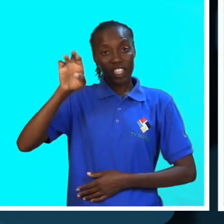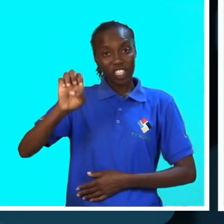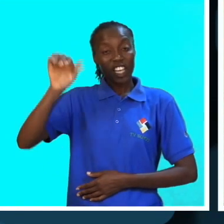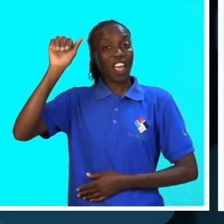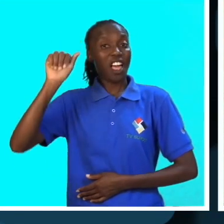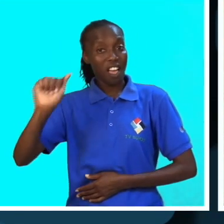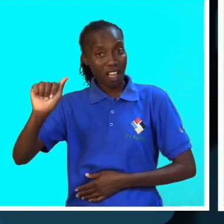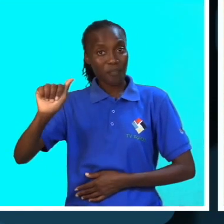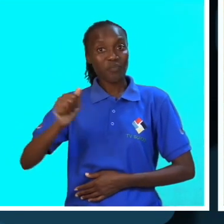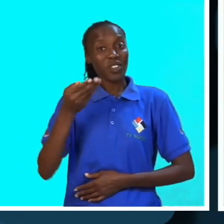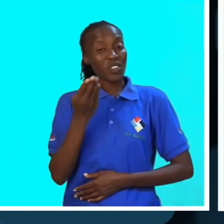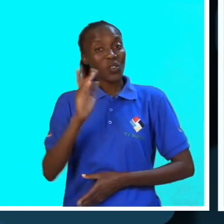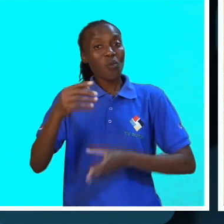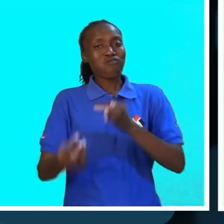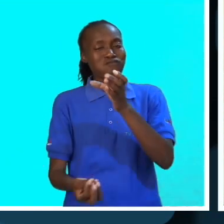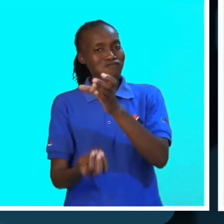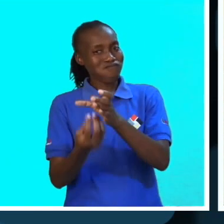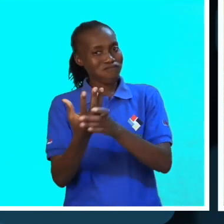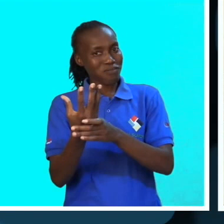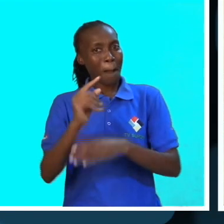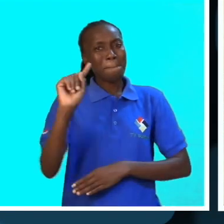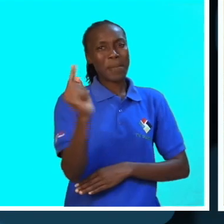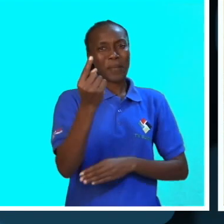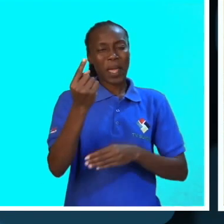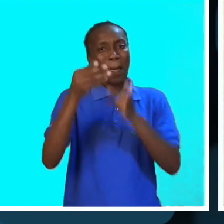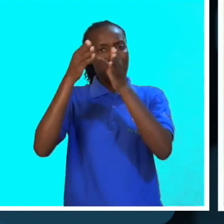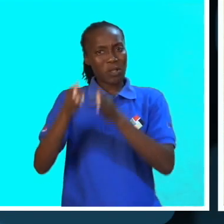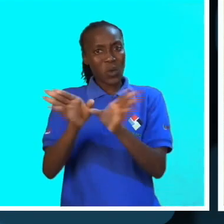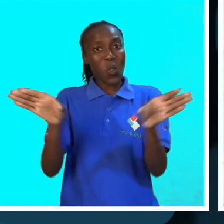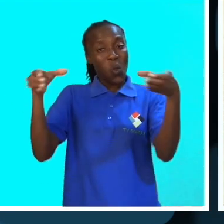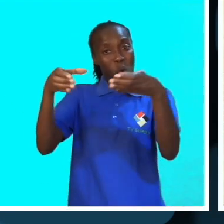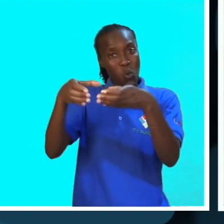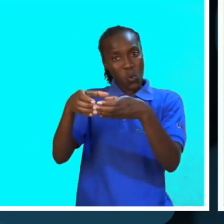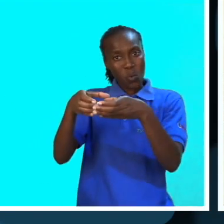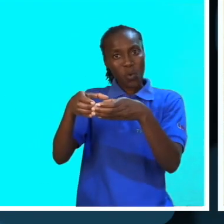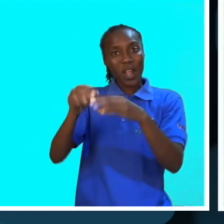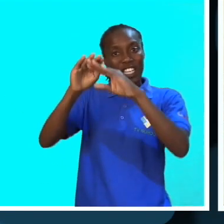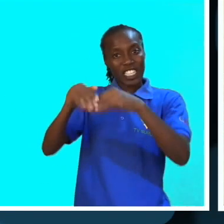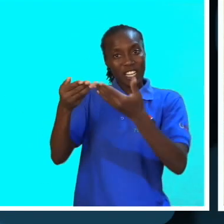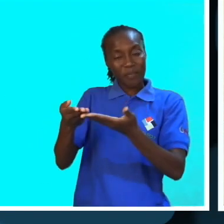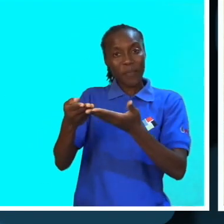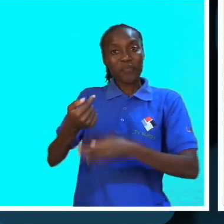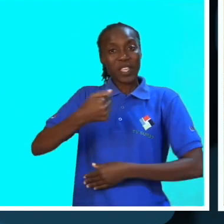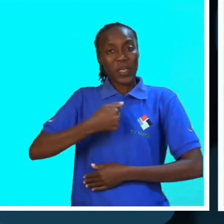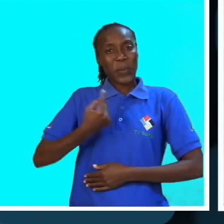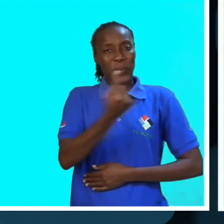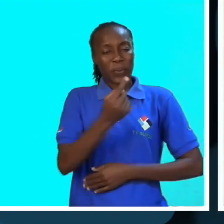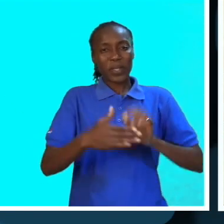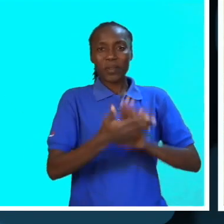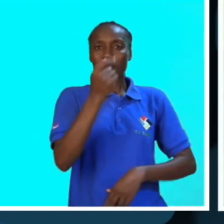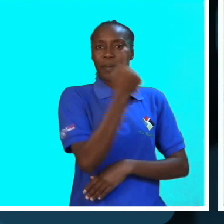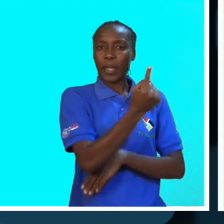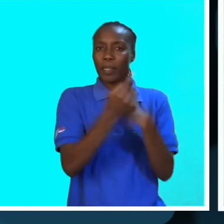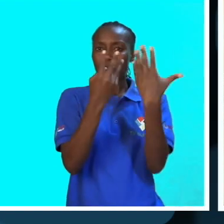para bem dizer, isso surgiu porque fui o primeiro músico aqui. Então, do conjunto onde nós estamos, porque fui o único